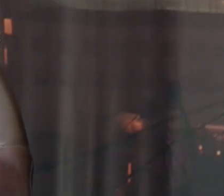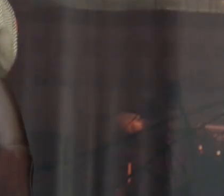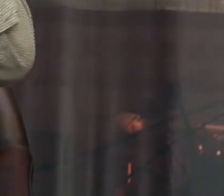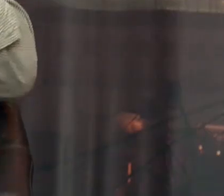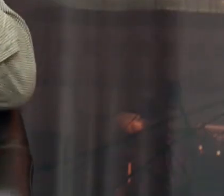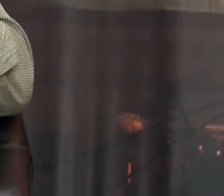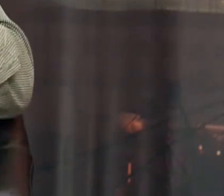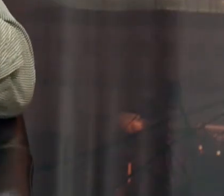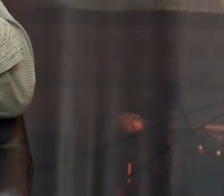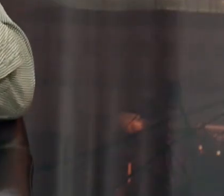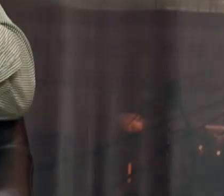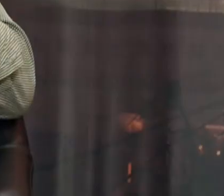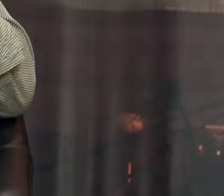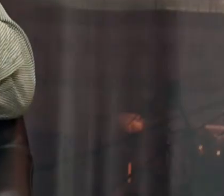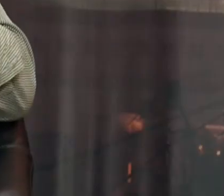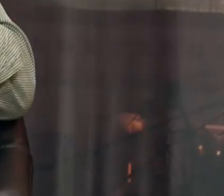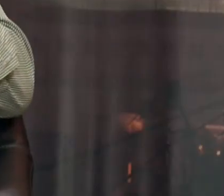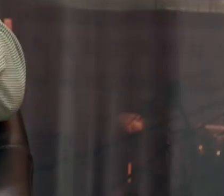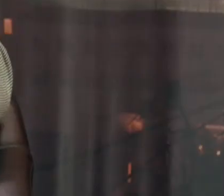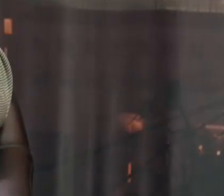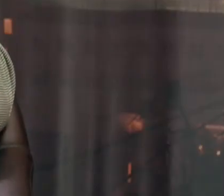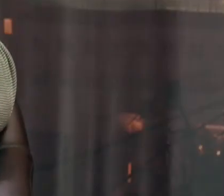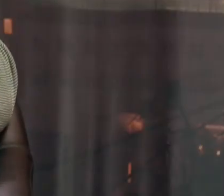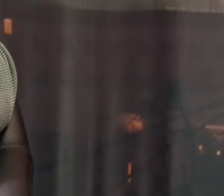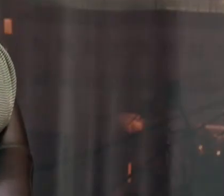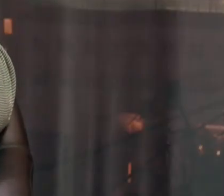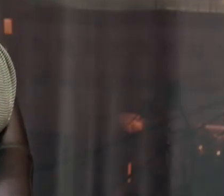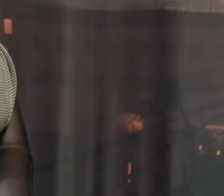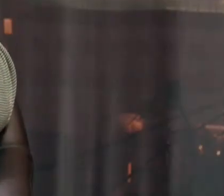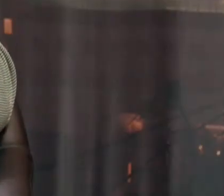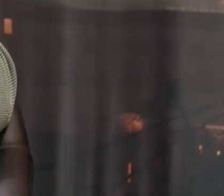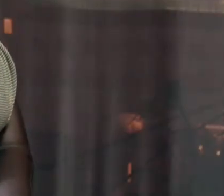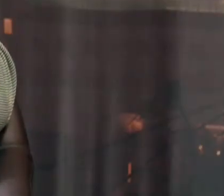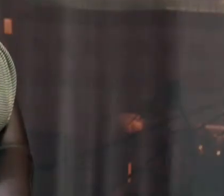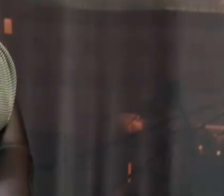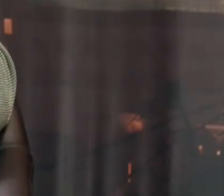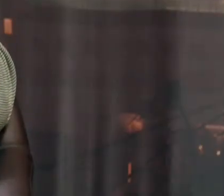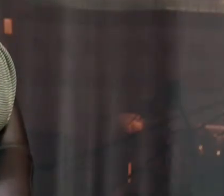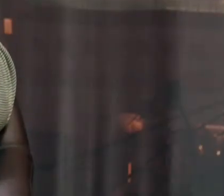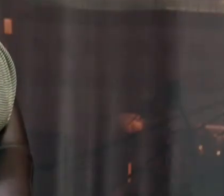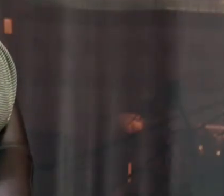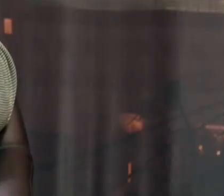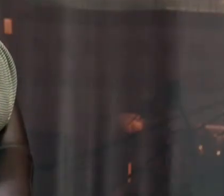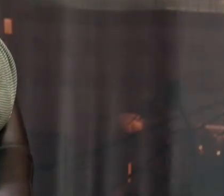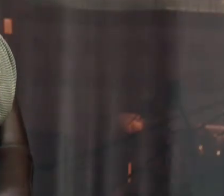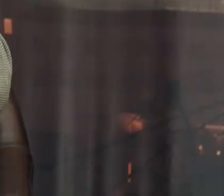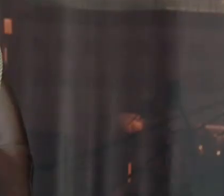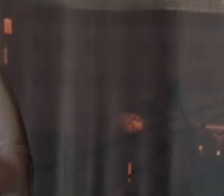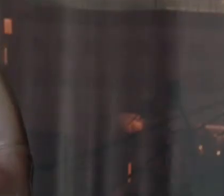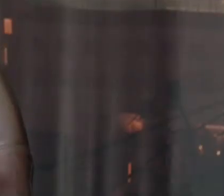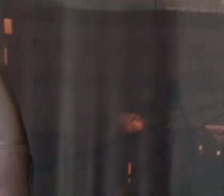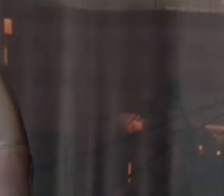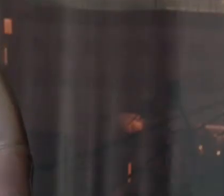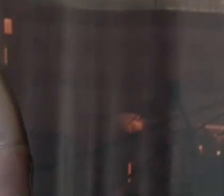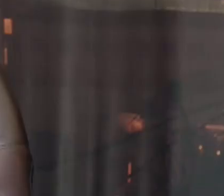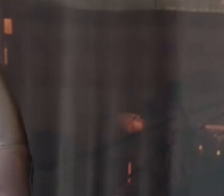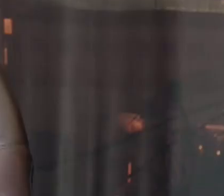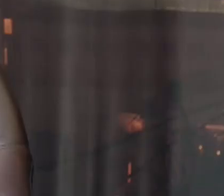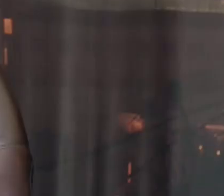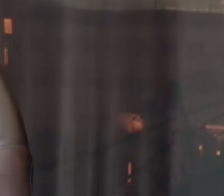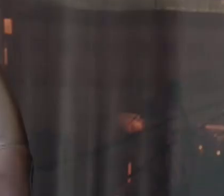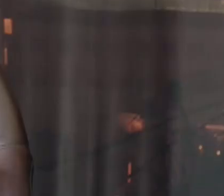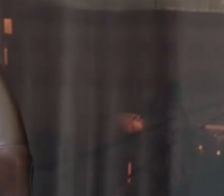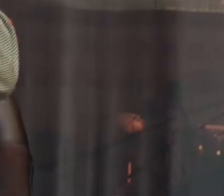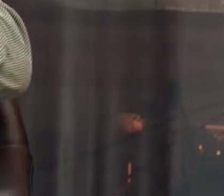termômetro entre o que eu busco, o que eu quero, o que eu gosto e o que eu mostro para a sociedade, porque muitas vezes eu preciso mostrar